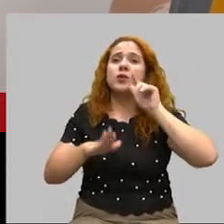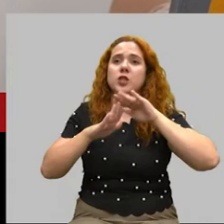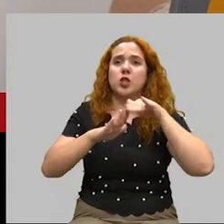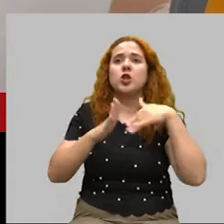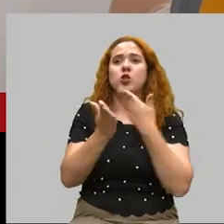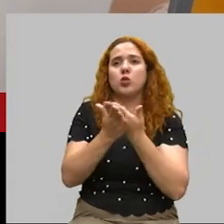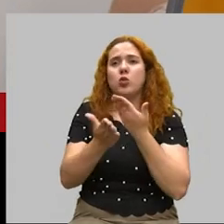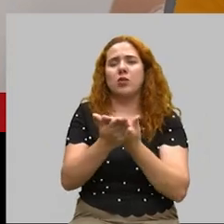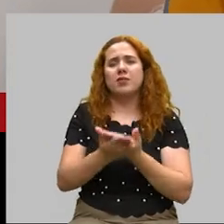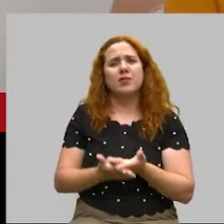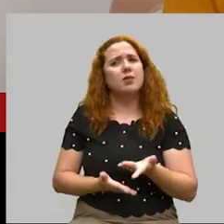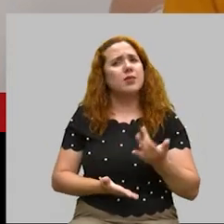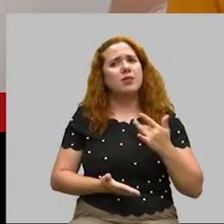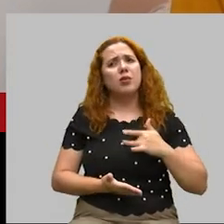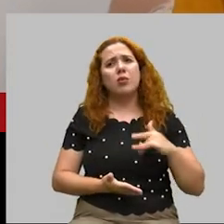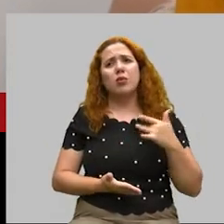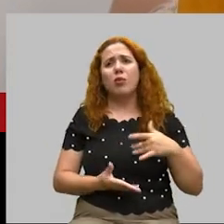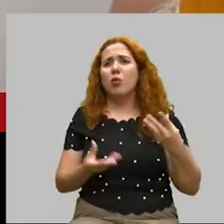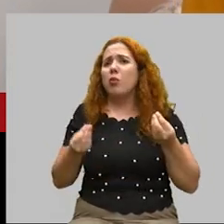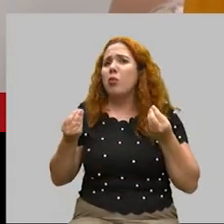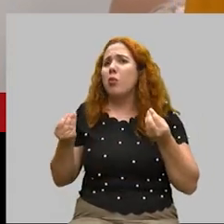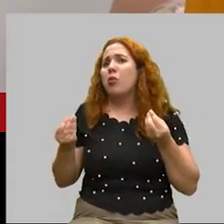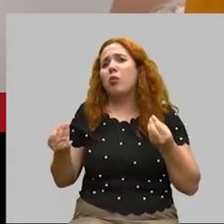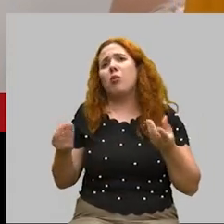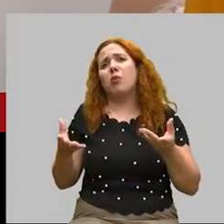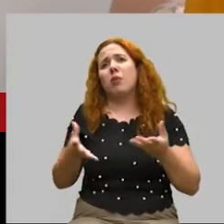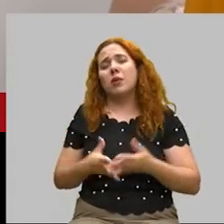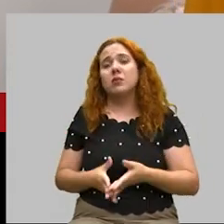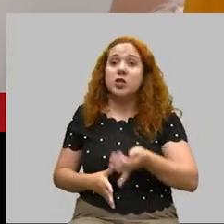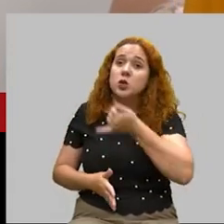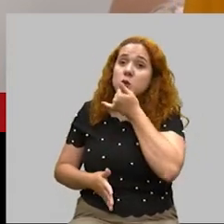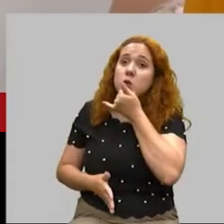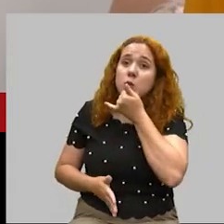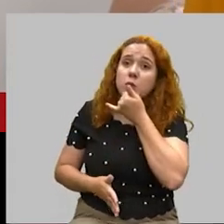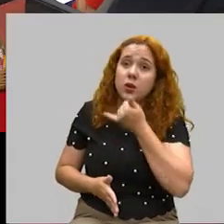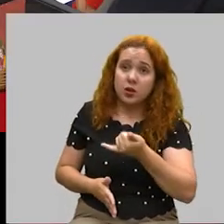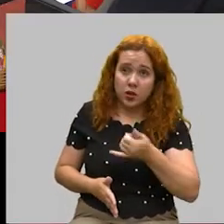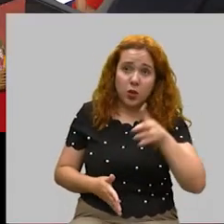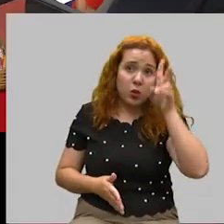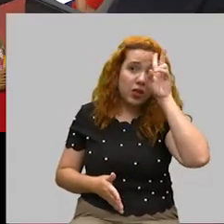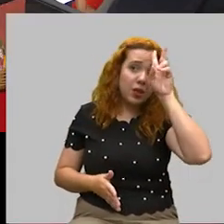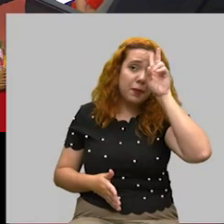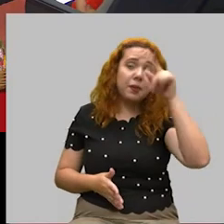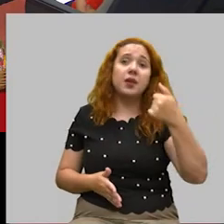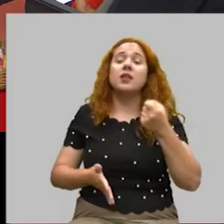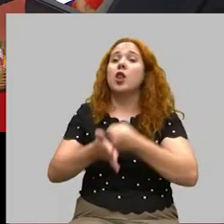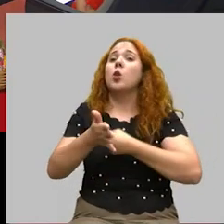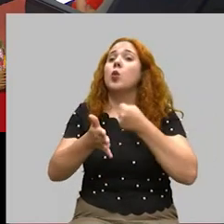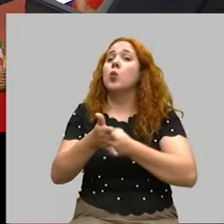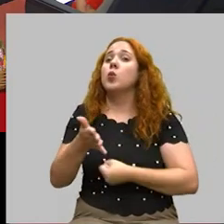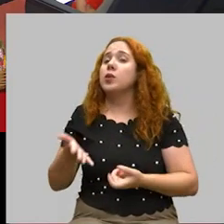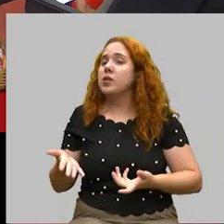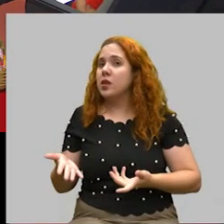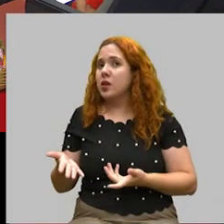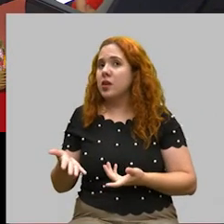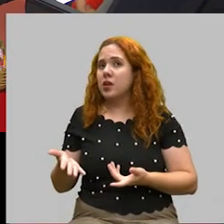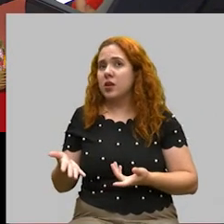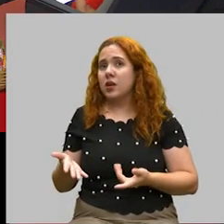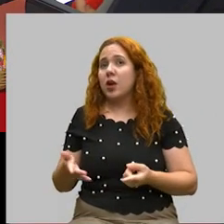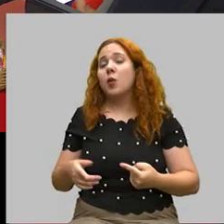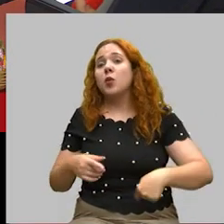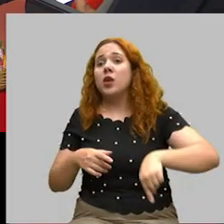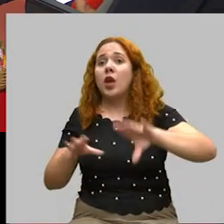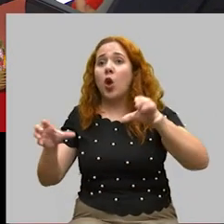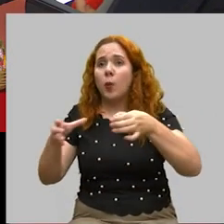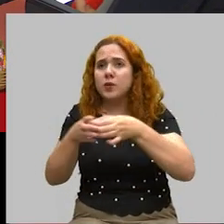de uma crueldade que dói muito o coração me desculpa mas é que eu lembrei dessa recente luta porque a comissão de educação esteve em Nova